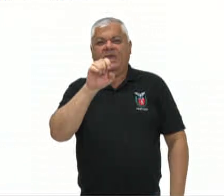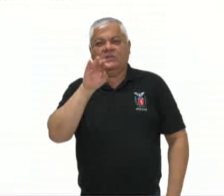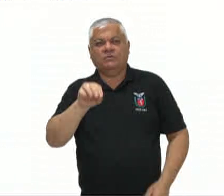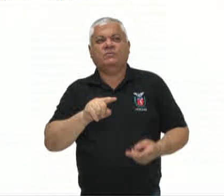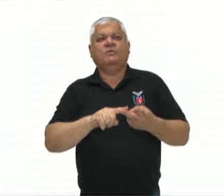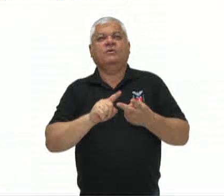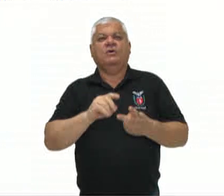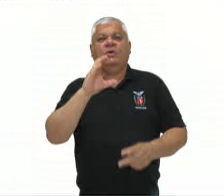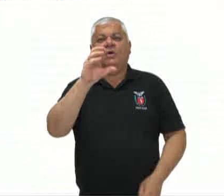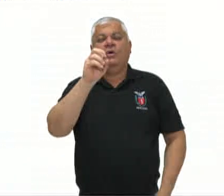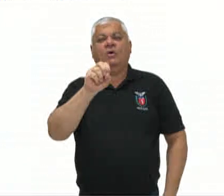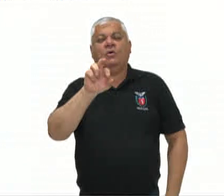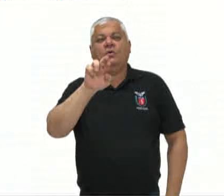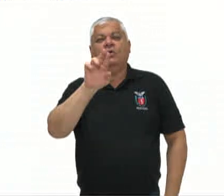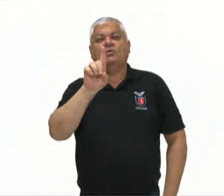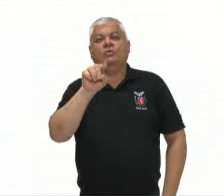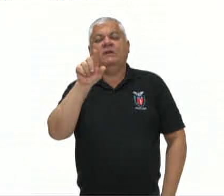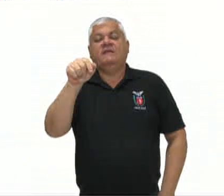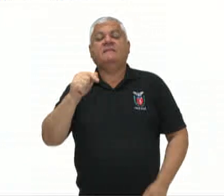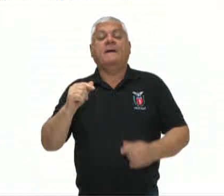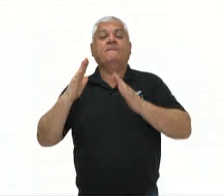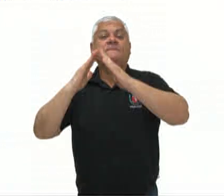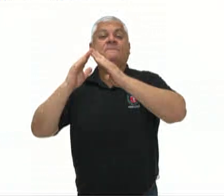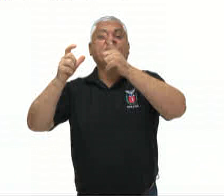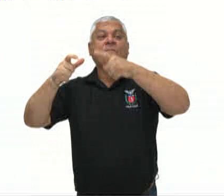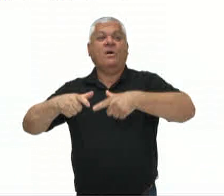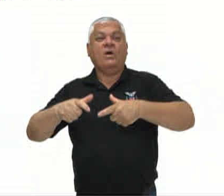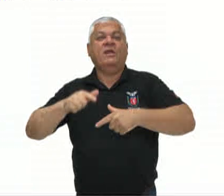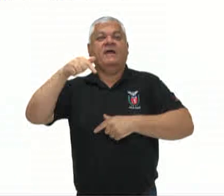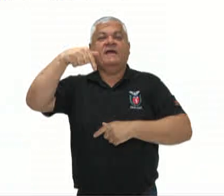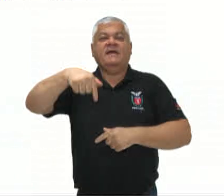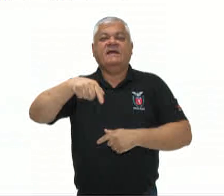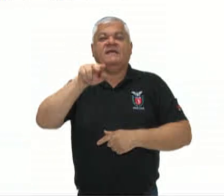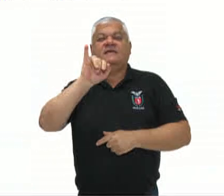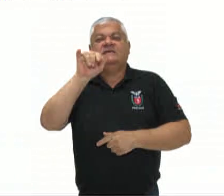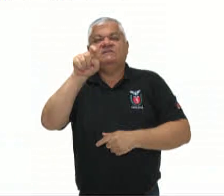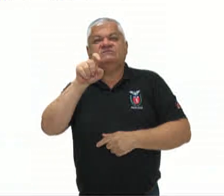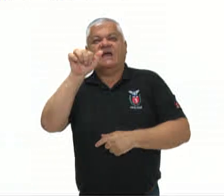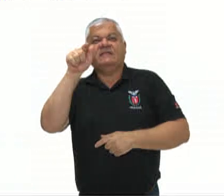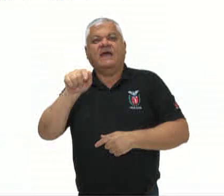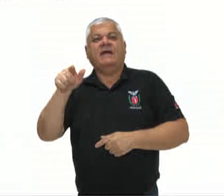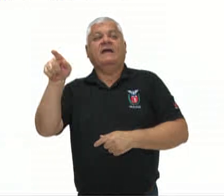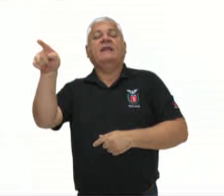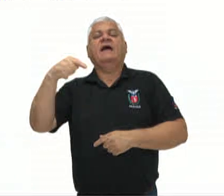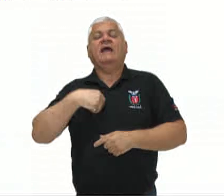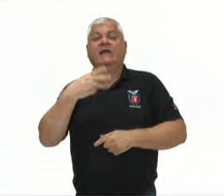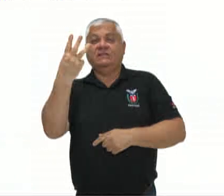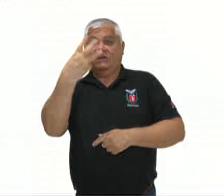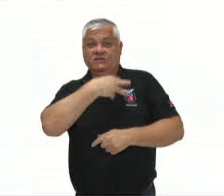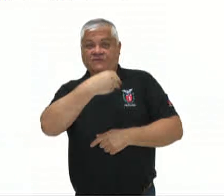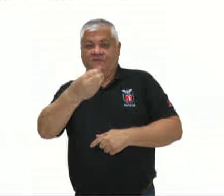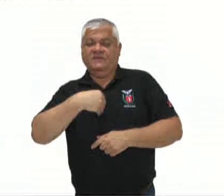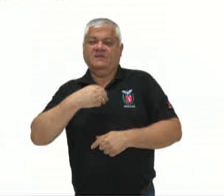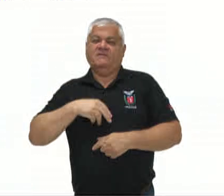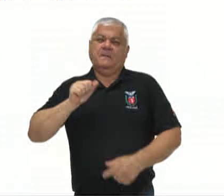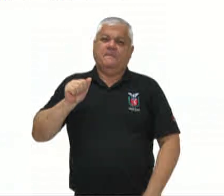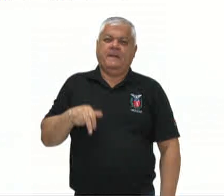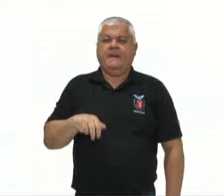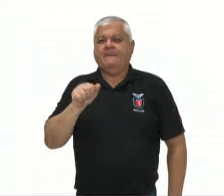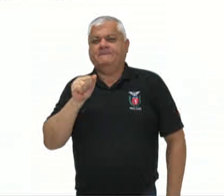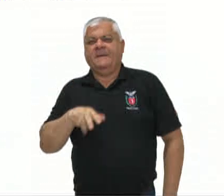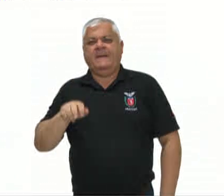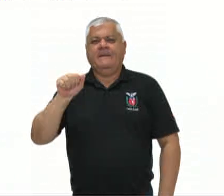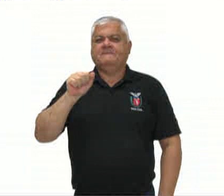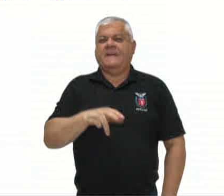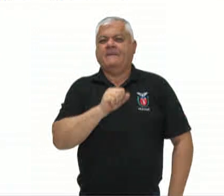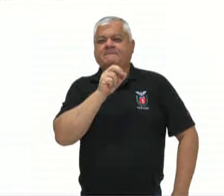em Quixadá. Com 3 filhos e a seca intensificada, decidem ir a pé para a fortaleza. Na cena